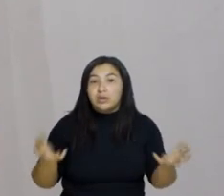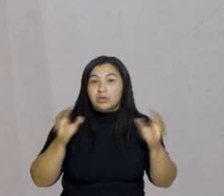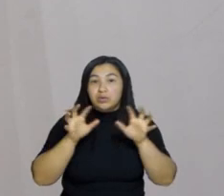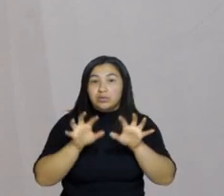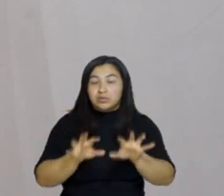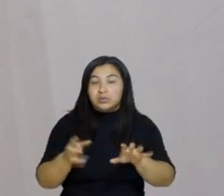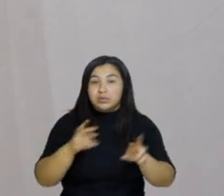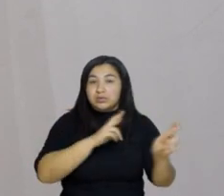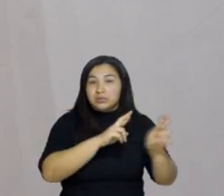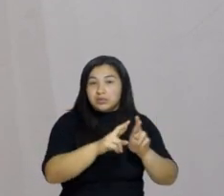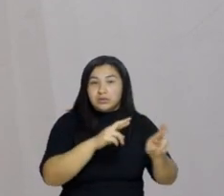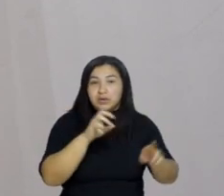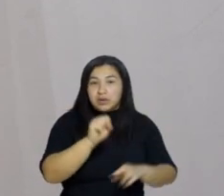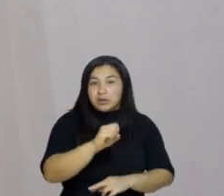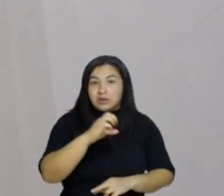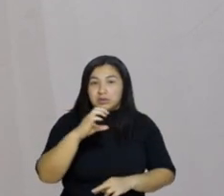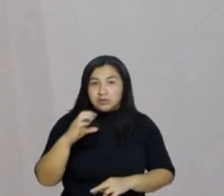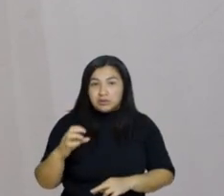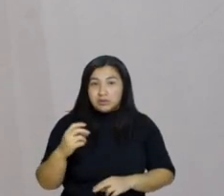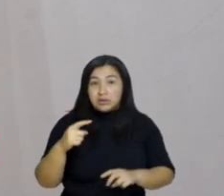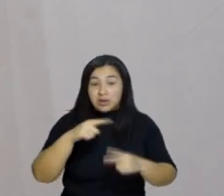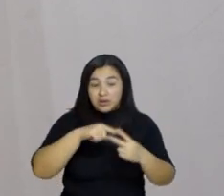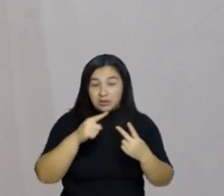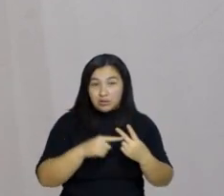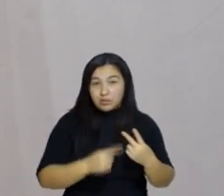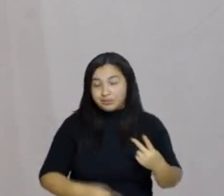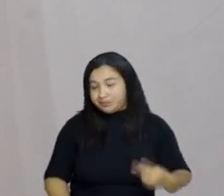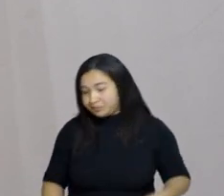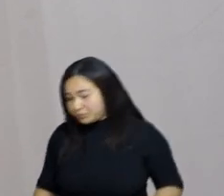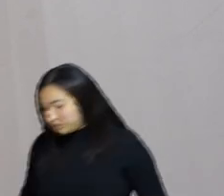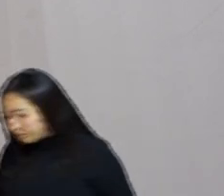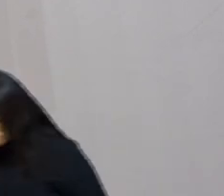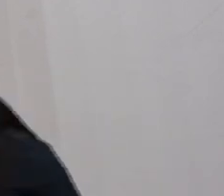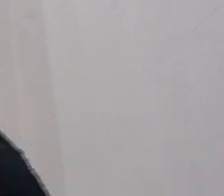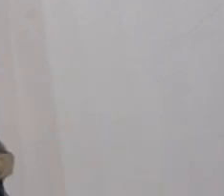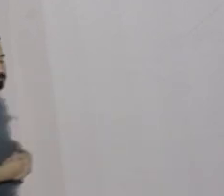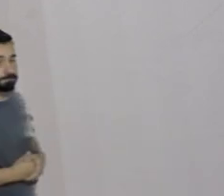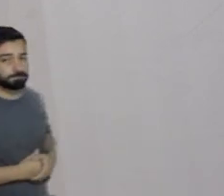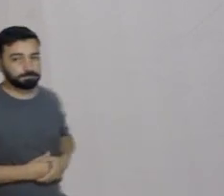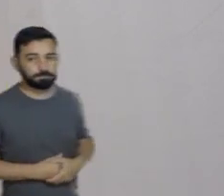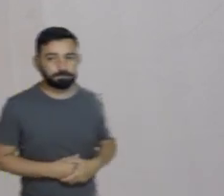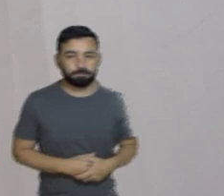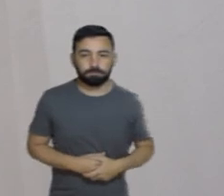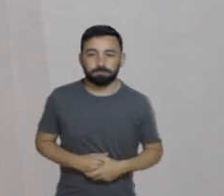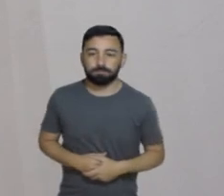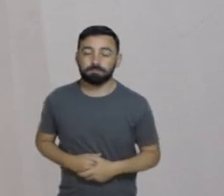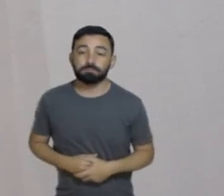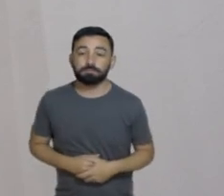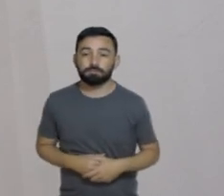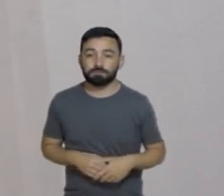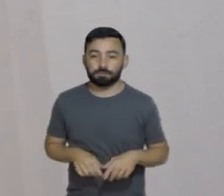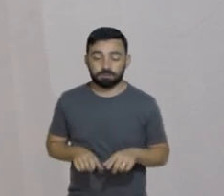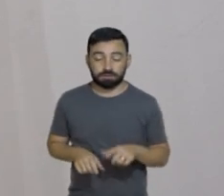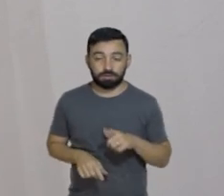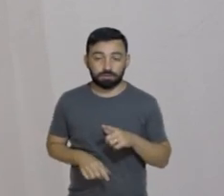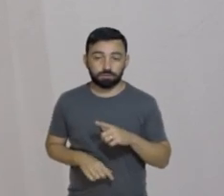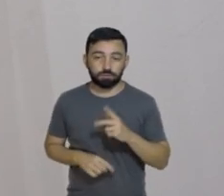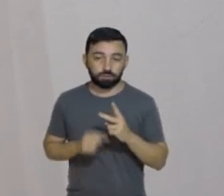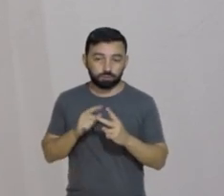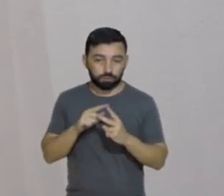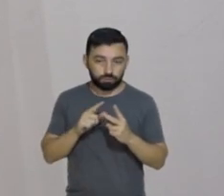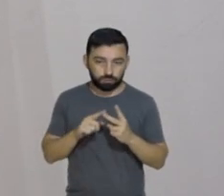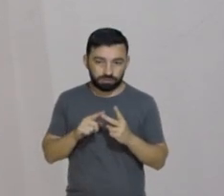rodovia SC, na verdade são duas, a 112 e a 281, localizadas no município de